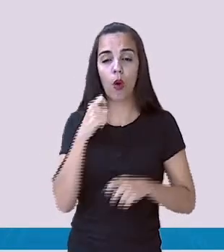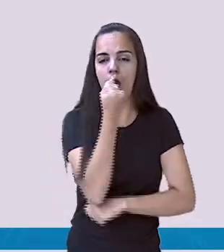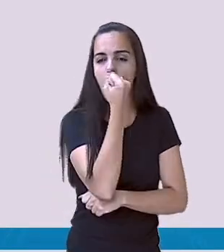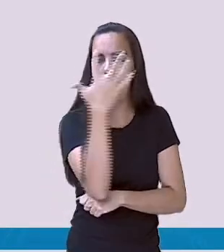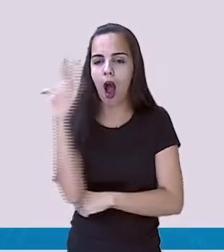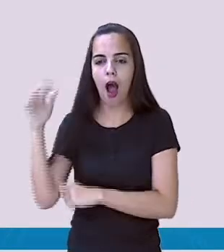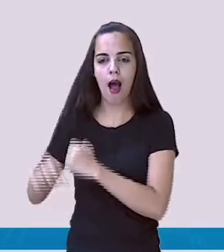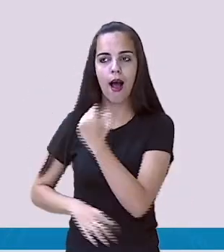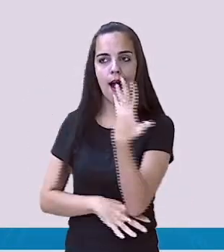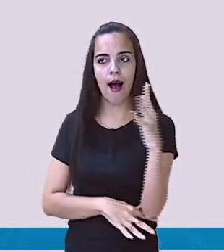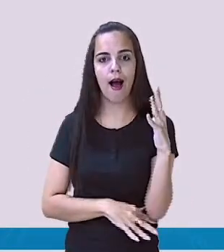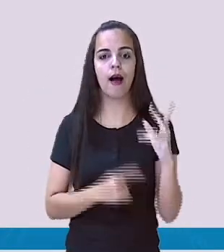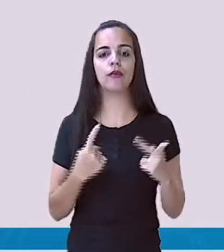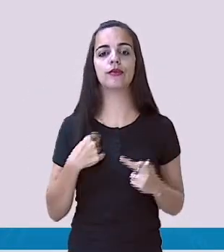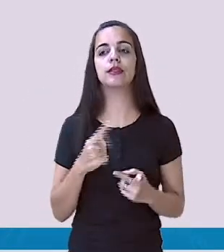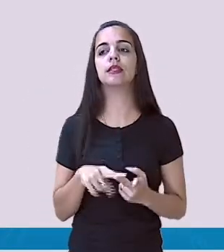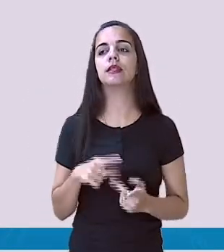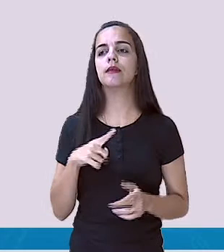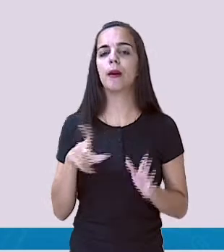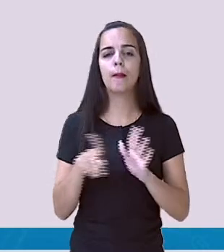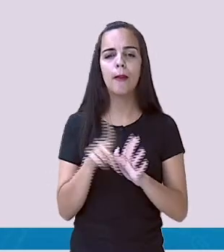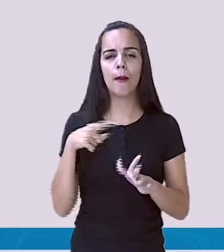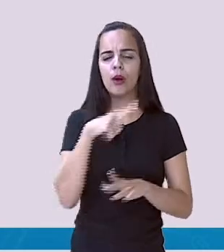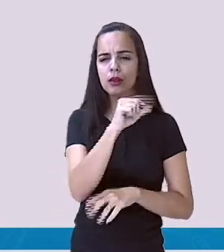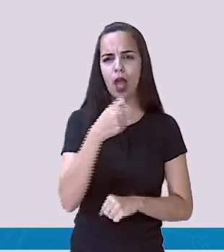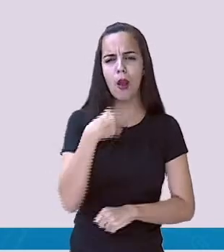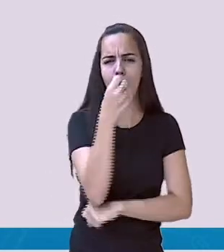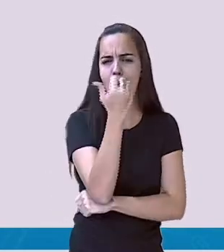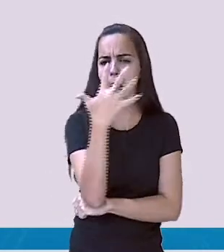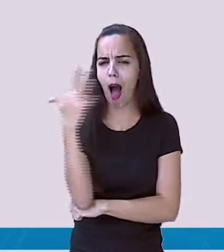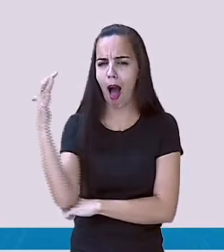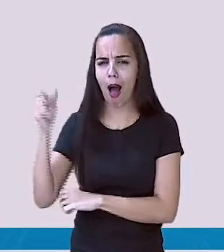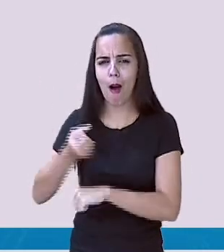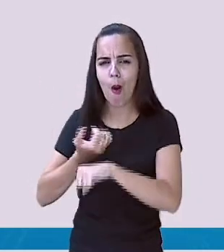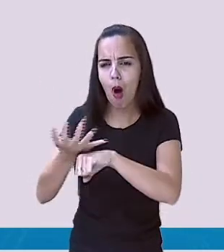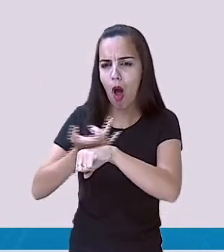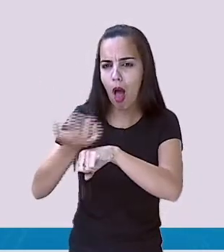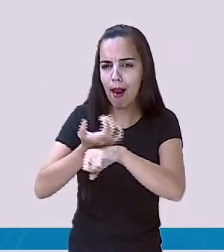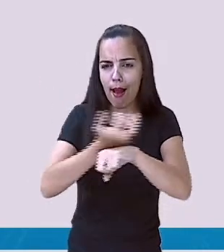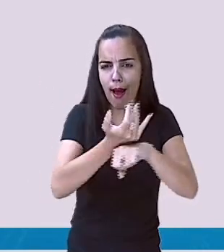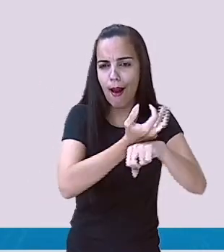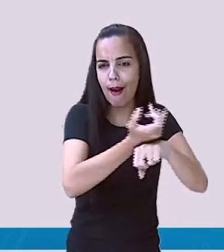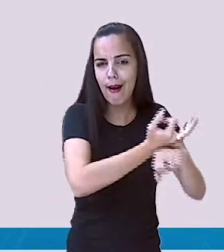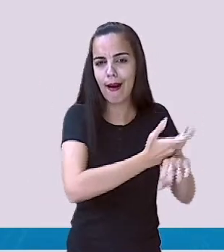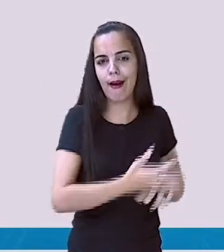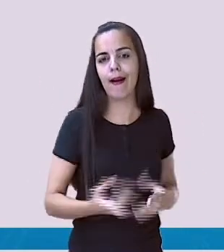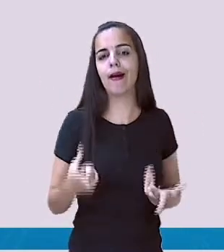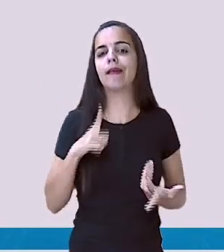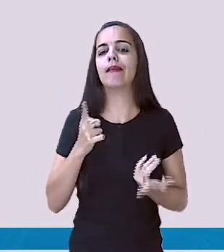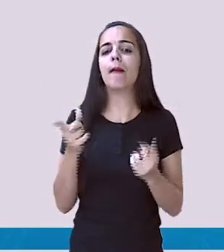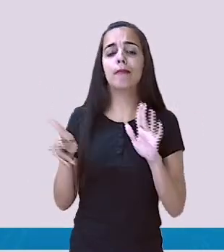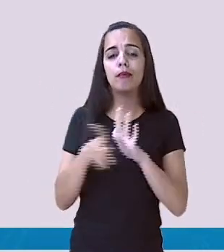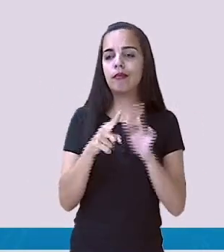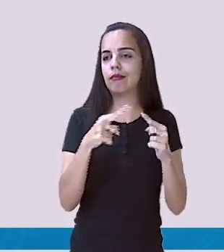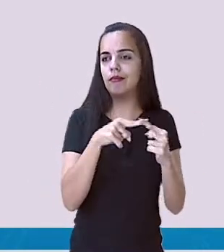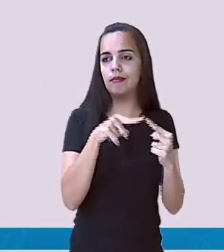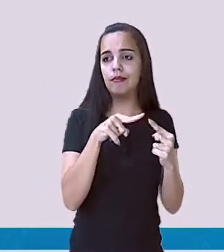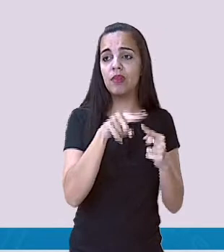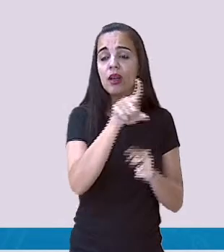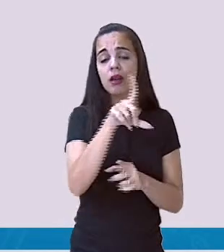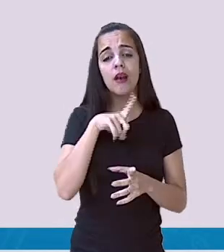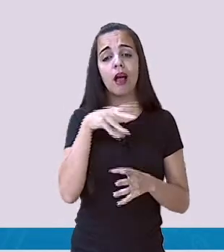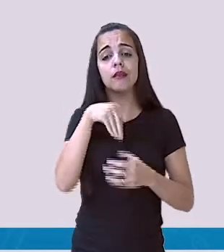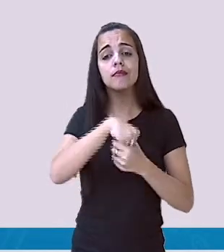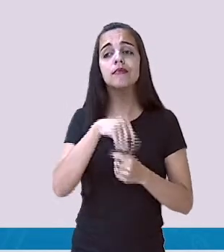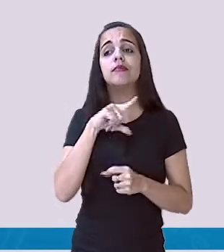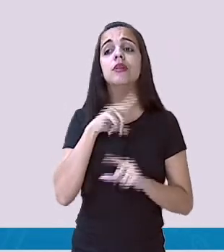árvores, tem essa vegetação alta, de árvores altas, uma mata densa. Geralmente a gente pode encontrar